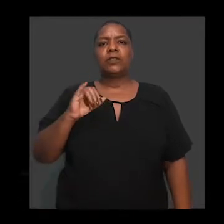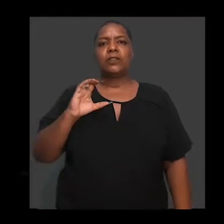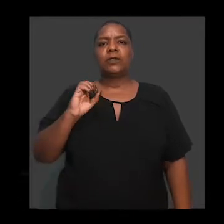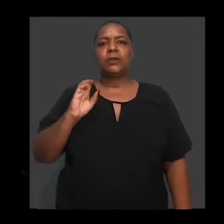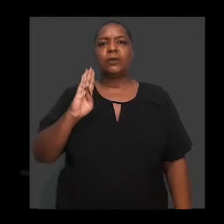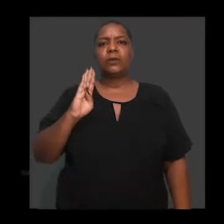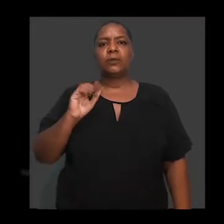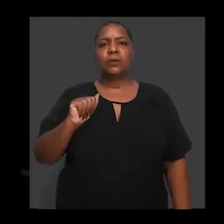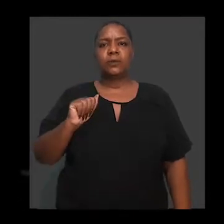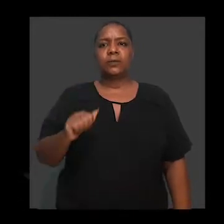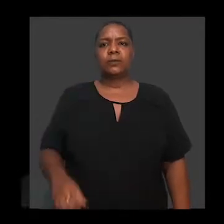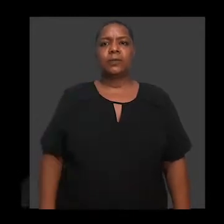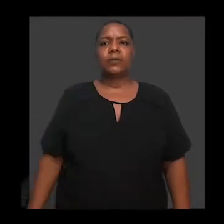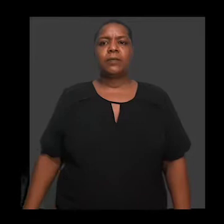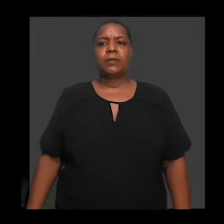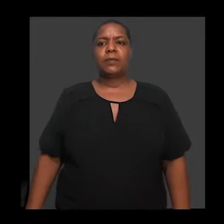Chicoba.